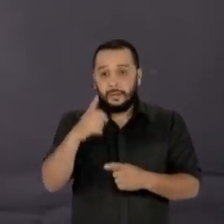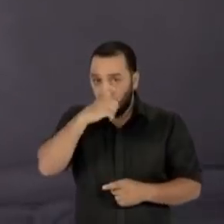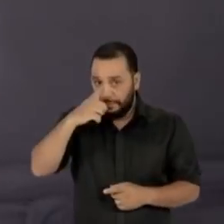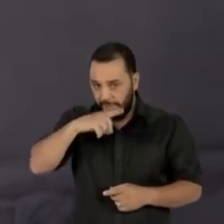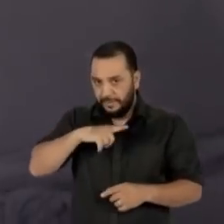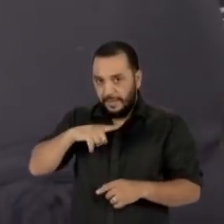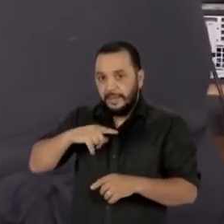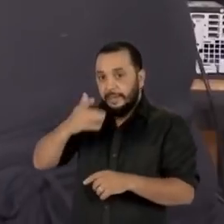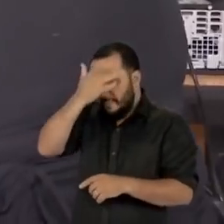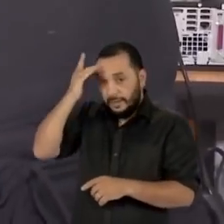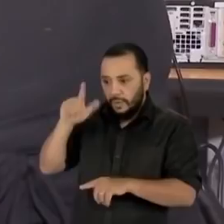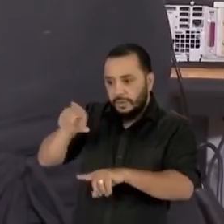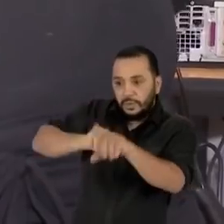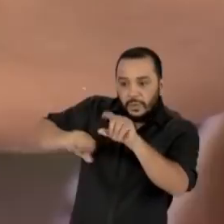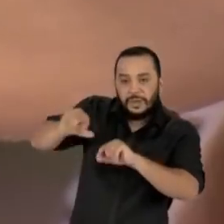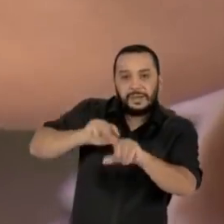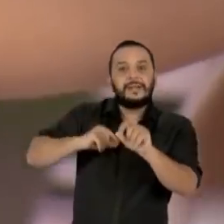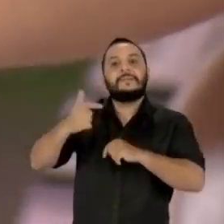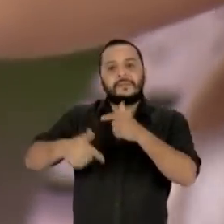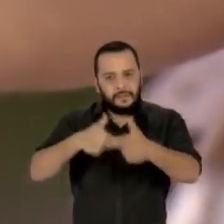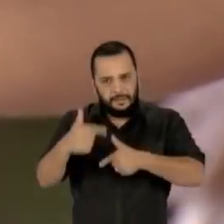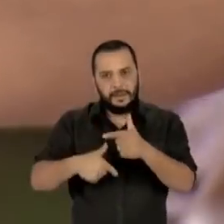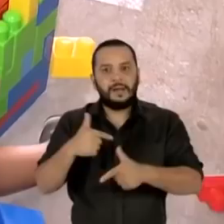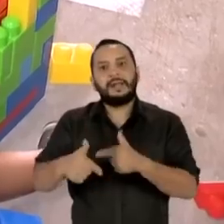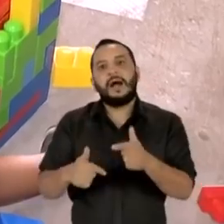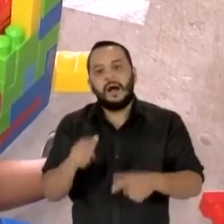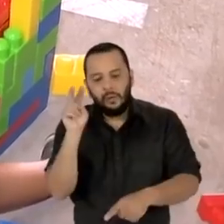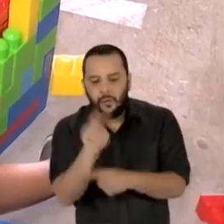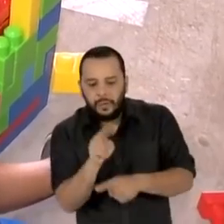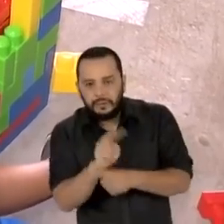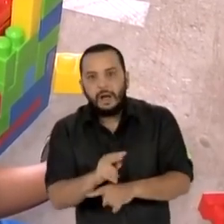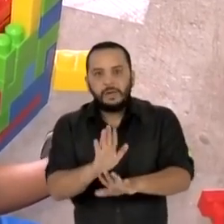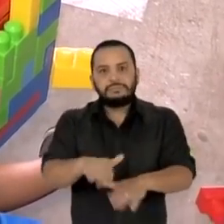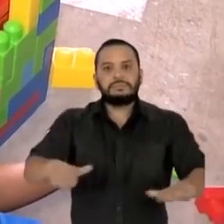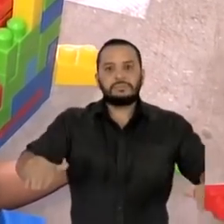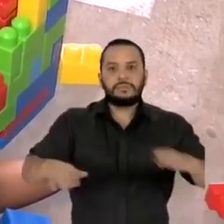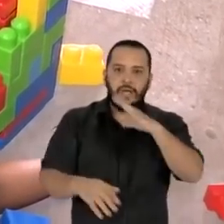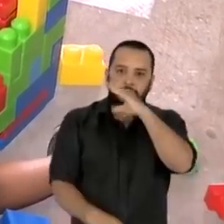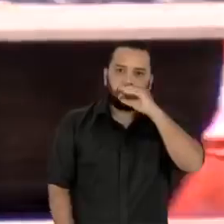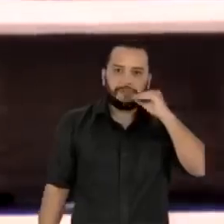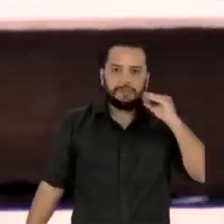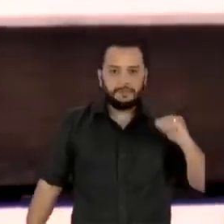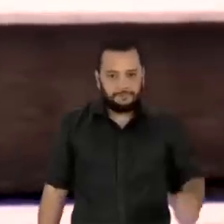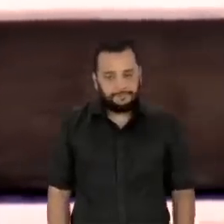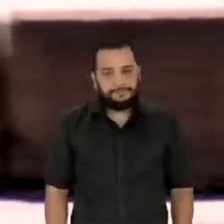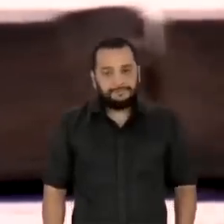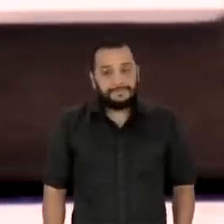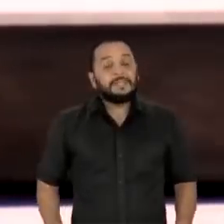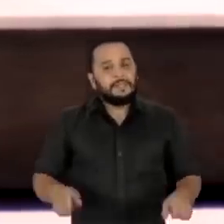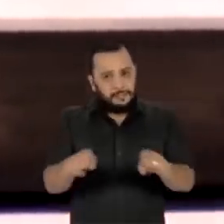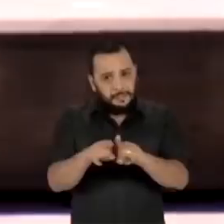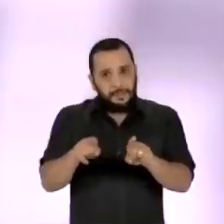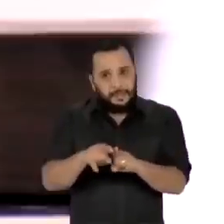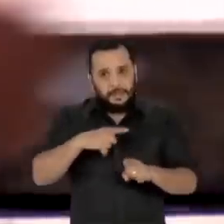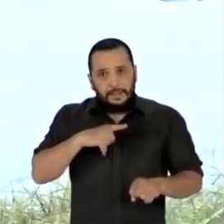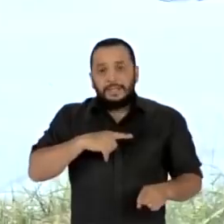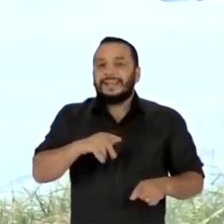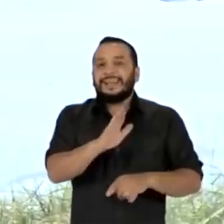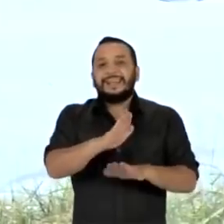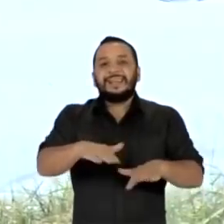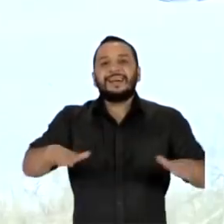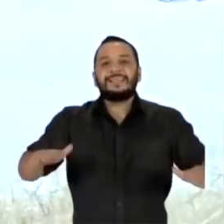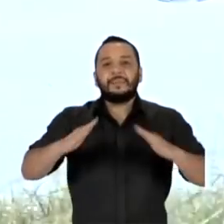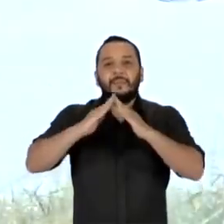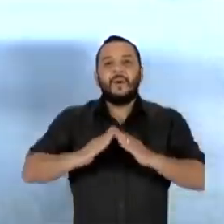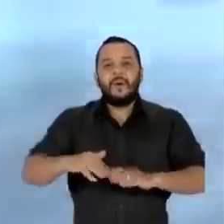serão escolhidas as pessoas que vão trabalhar para garantir os direitos das nossas crianças e adolescentes inclusive das que vivem nas